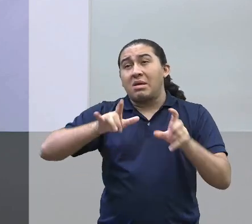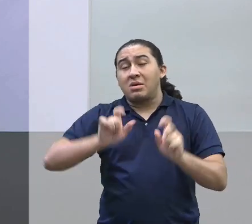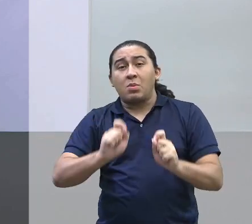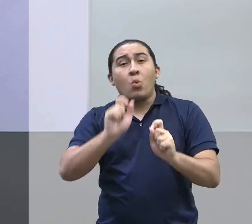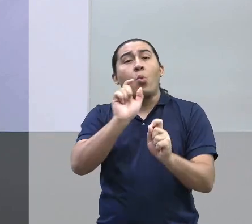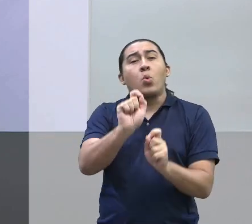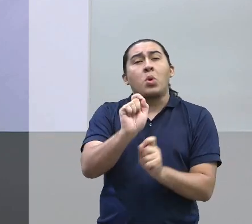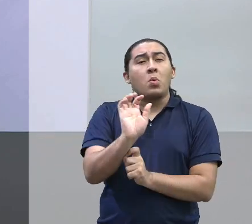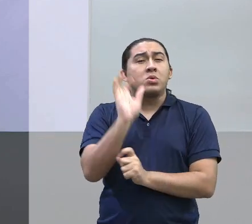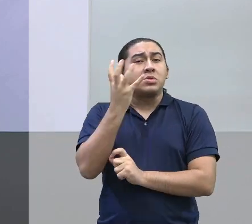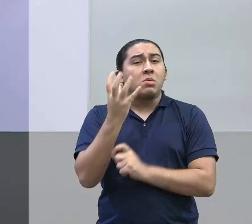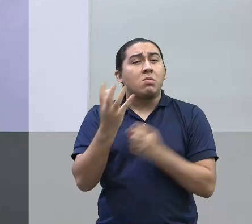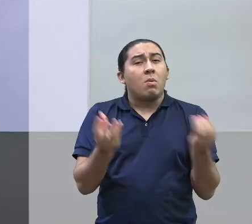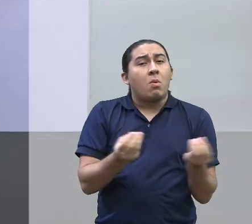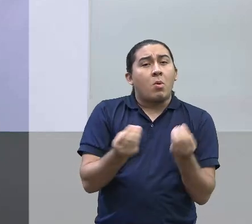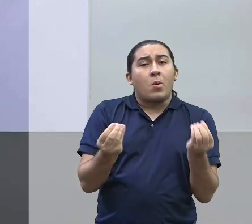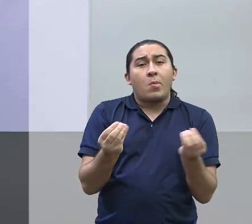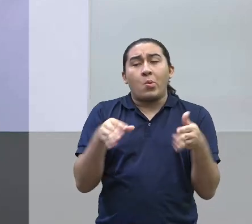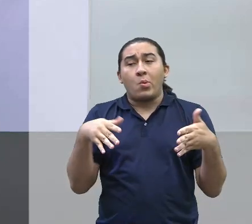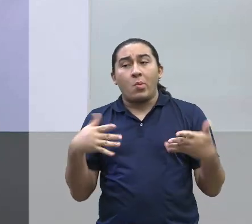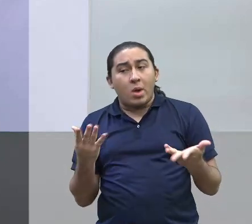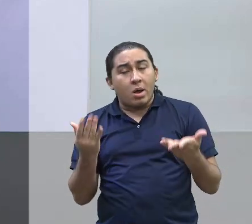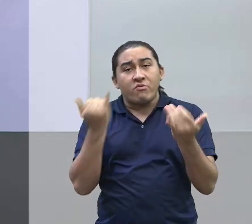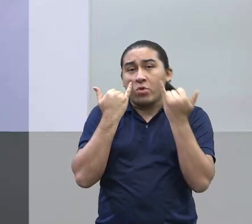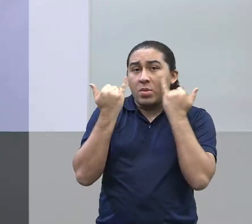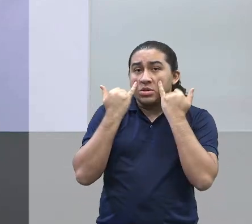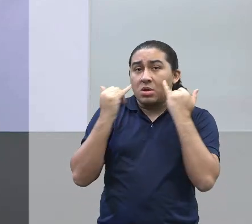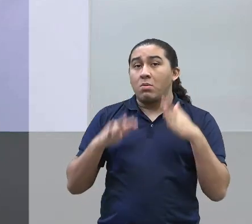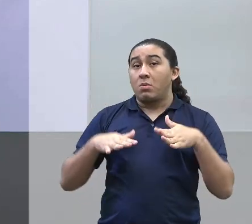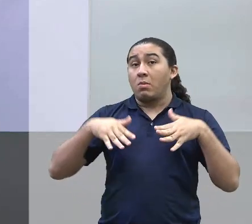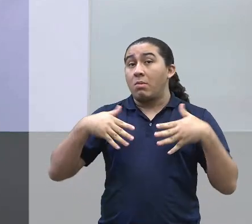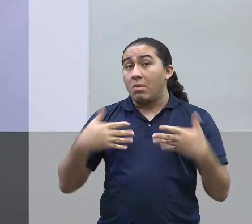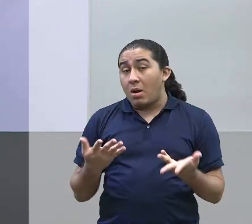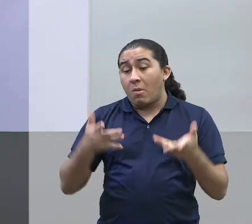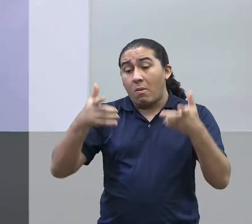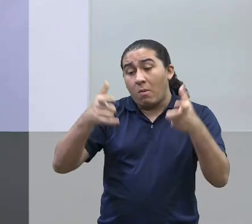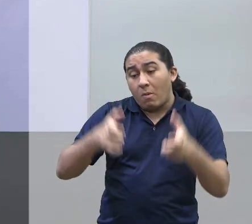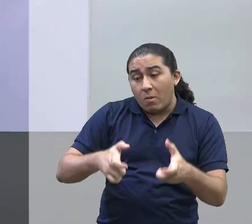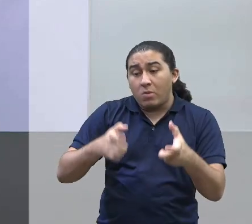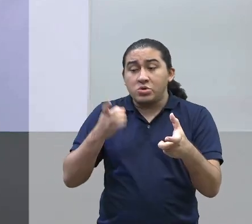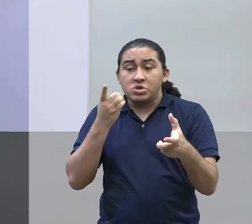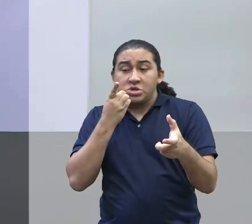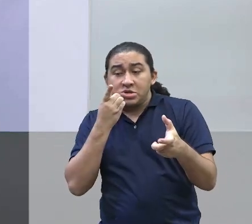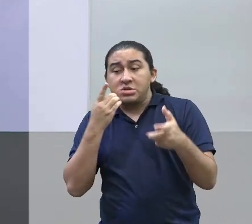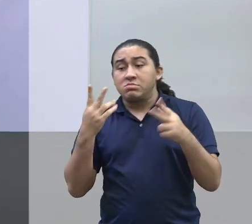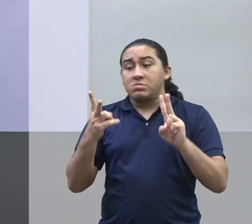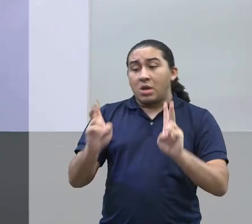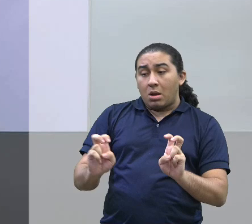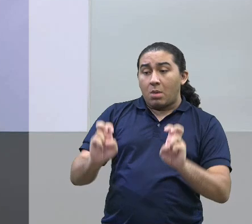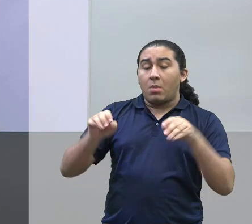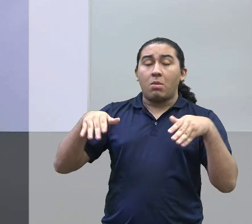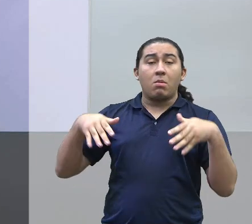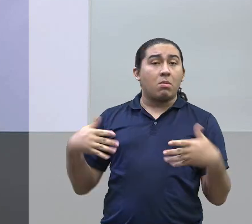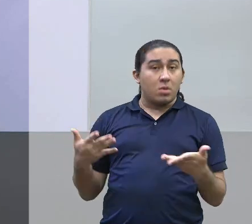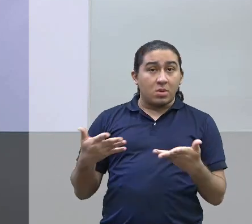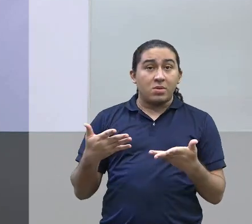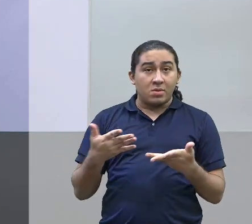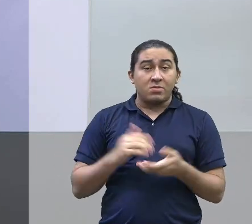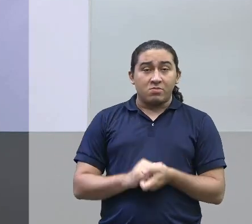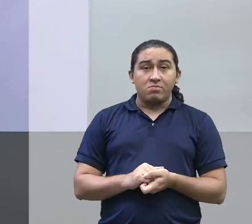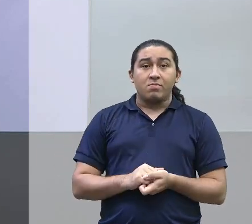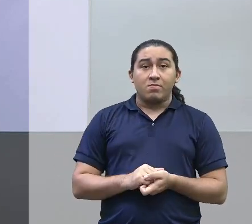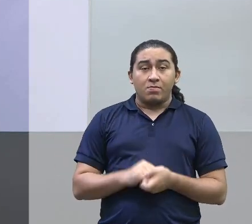aconteceu? Do que é essa notícia? Do que se trata? Qual é o assunto? Quando?